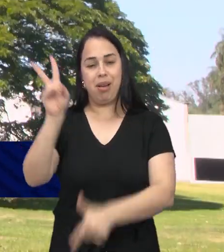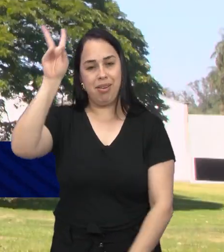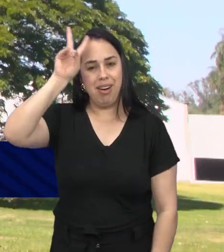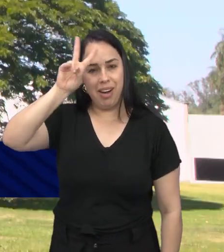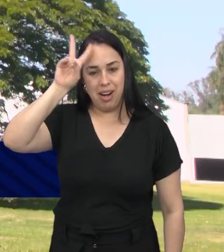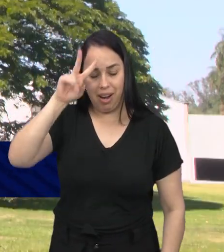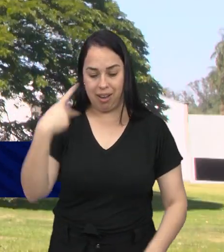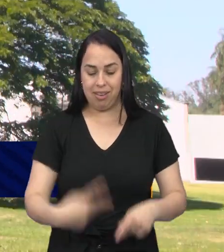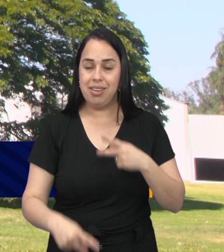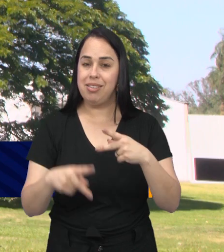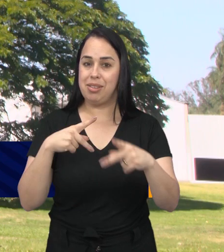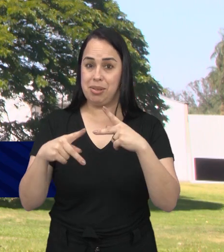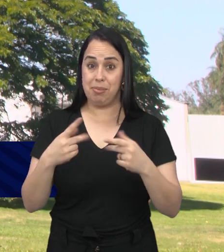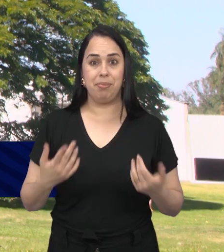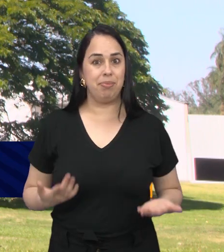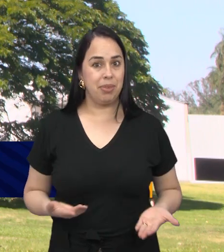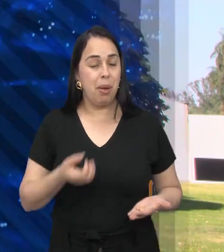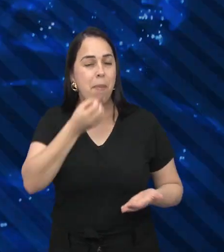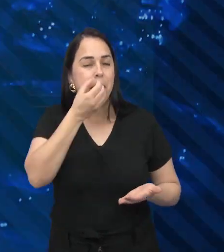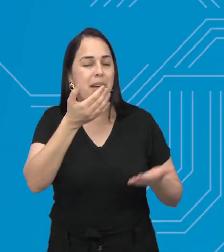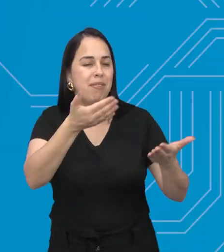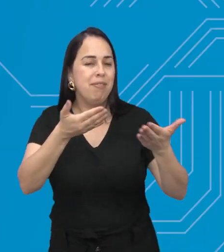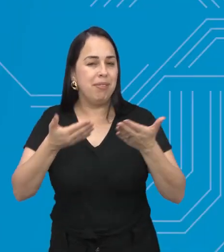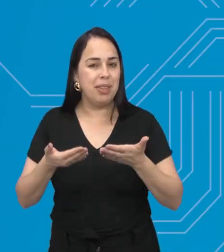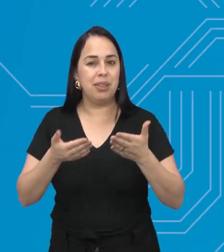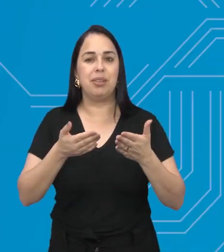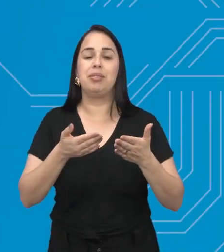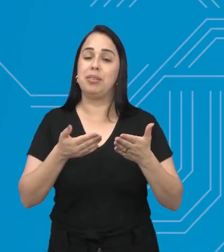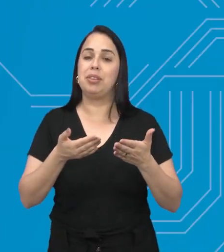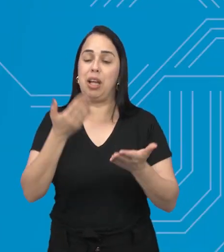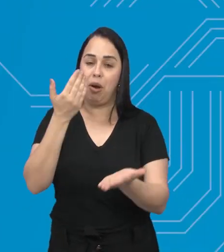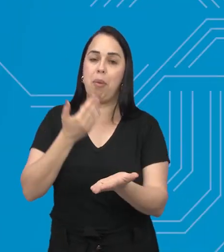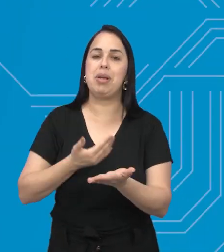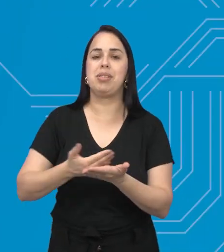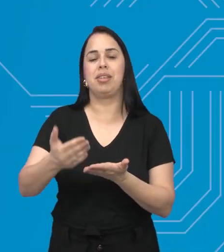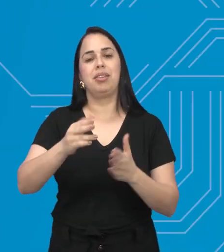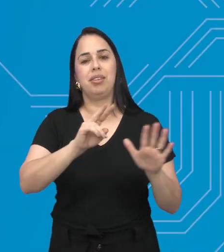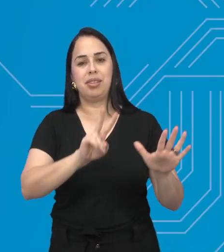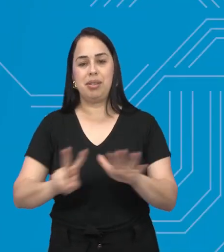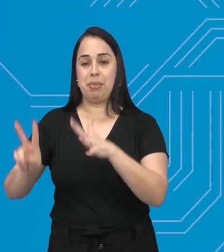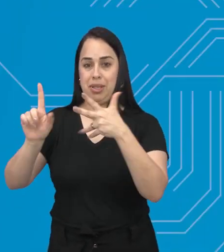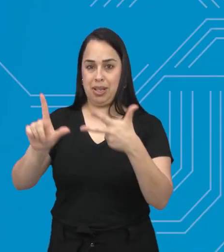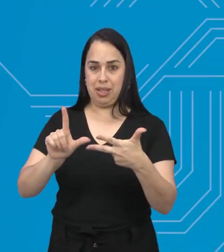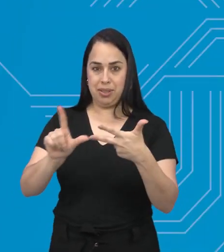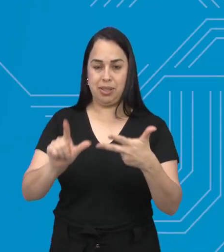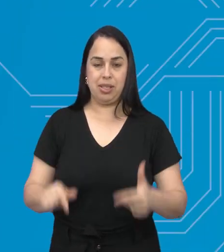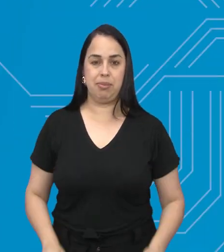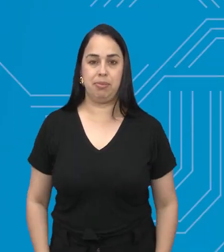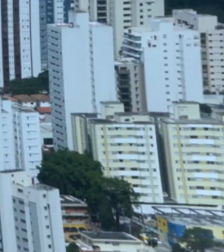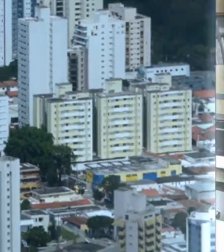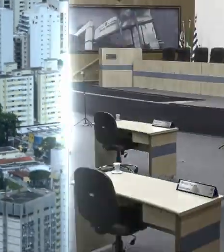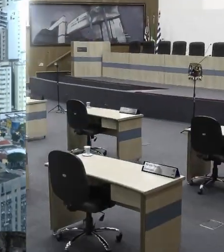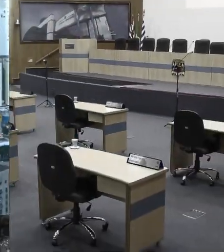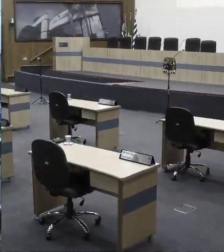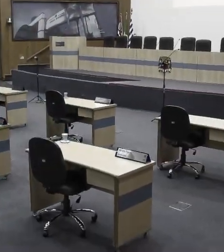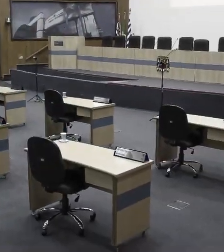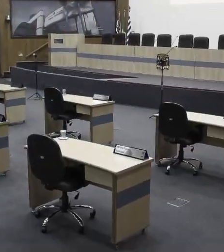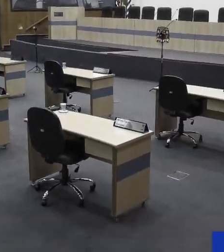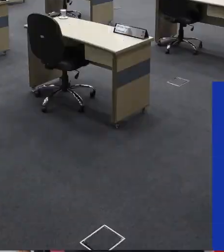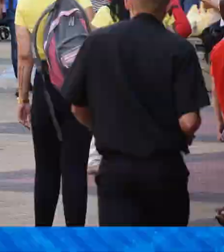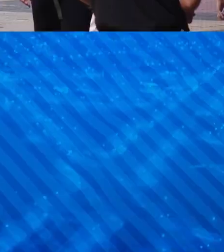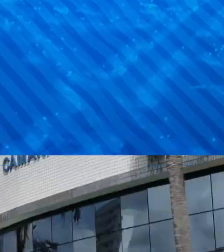um pouco da história da nossa cidade. Seja muito bem-vindo. Está no ar o Semana Legislativa.